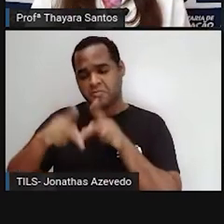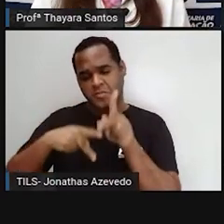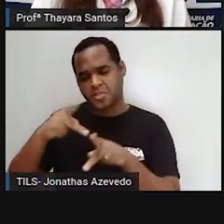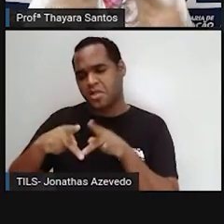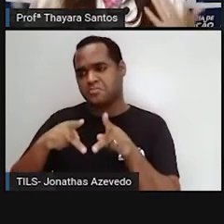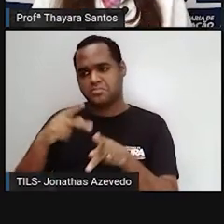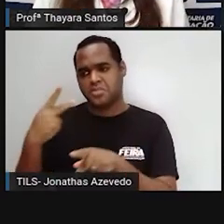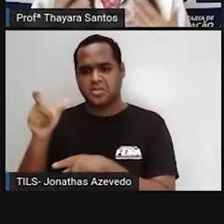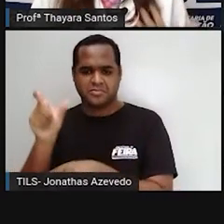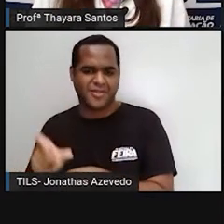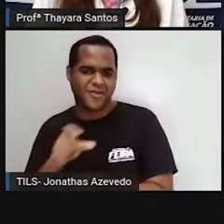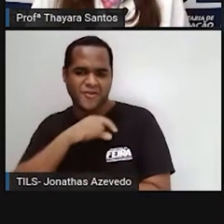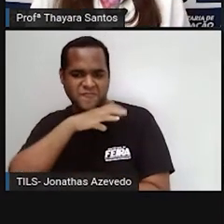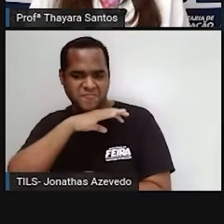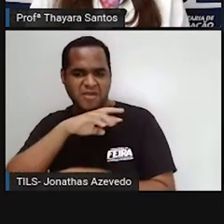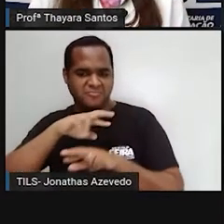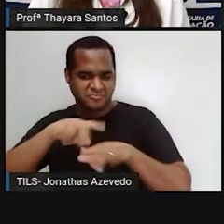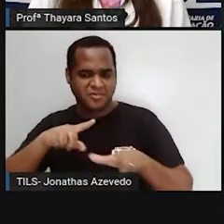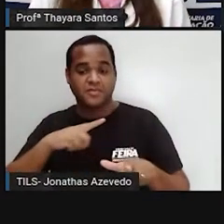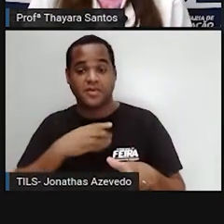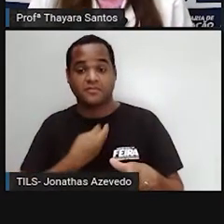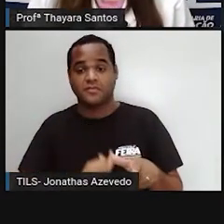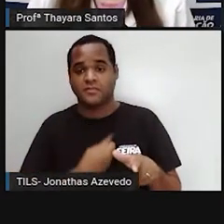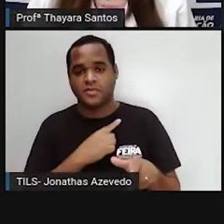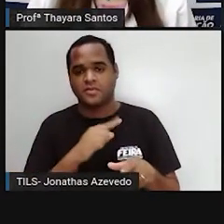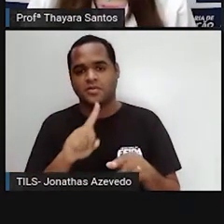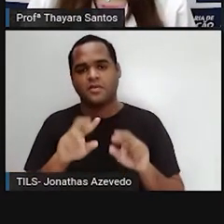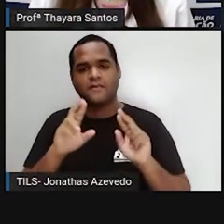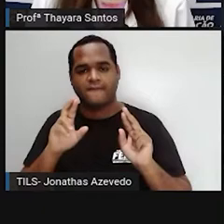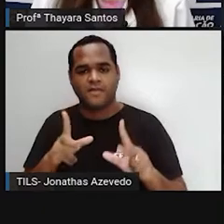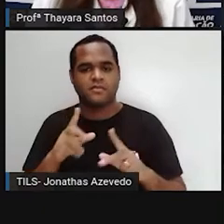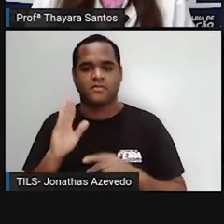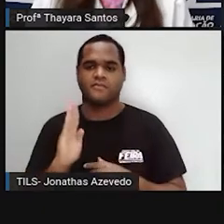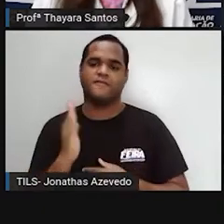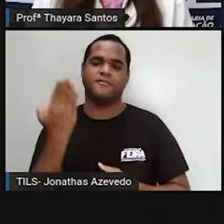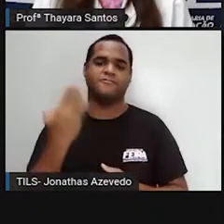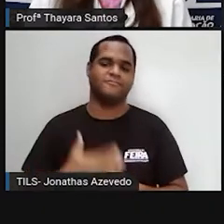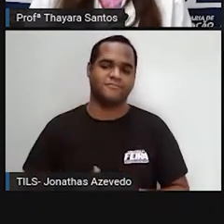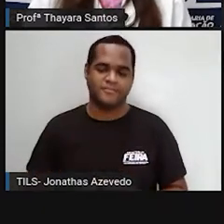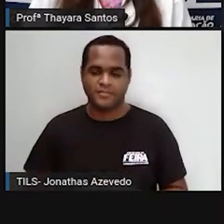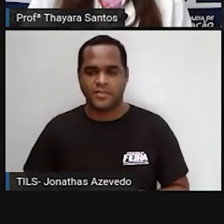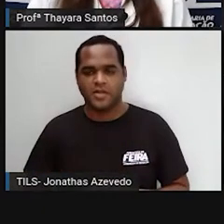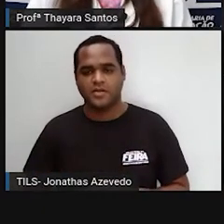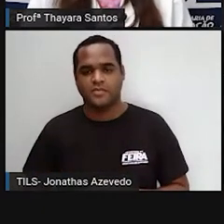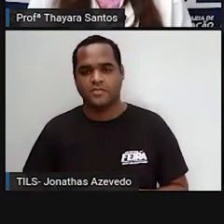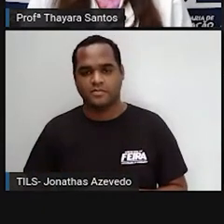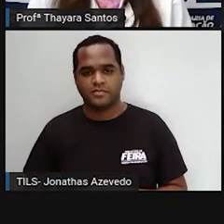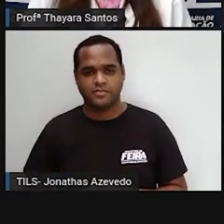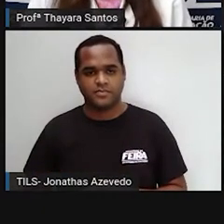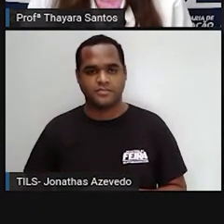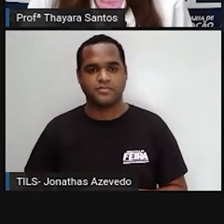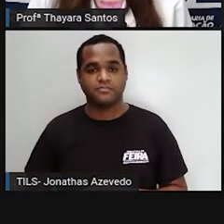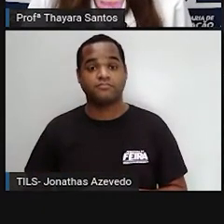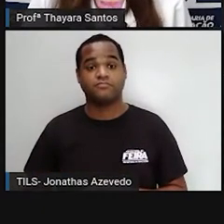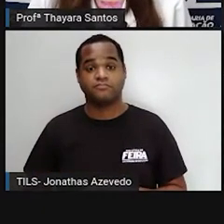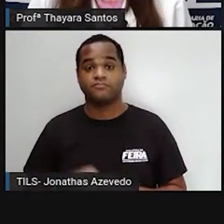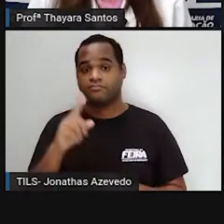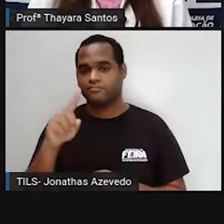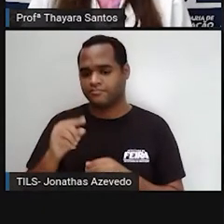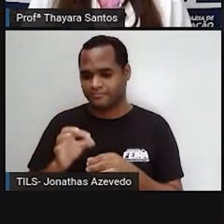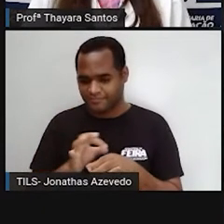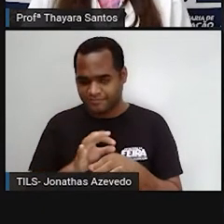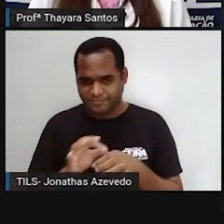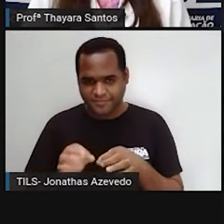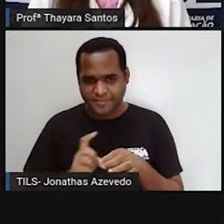uma espécie, ao longo do tempo. Então, essa afirmação é falsa. A próxima, bactérias não